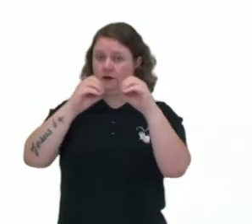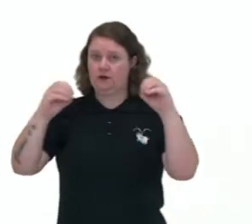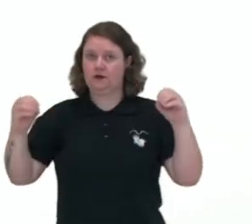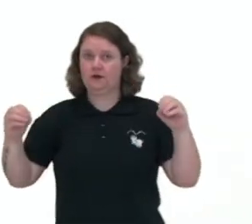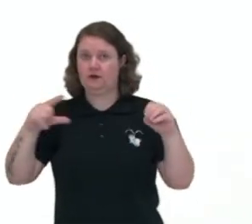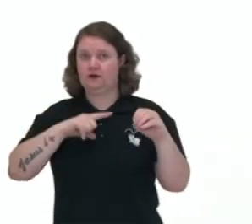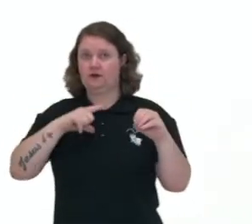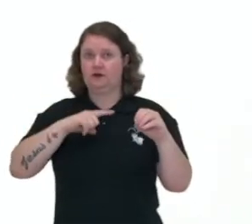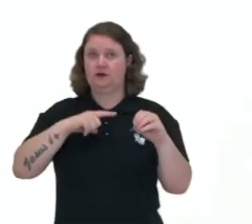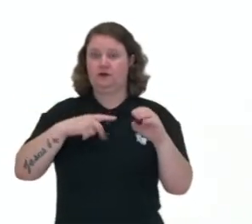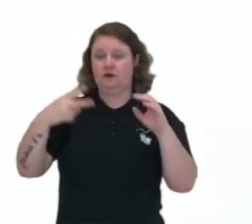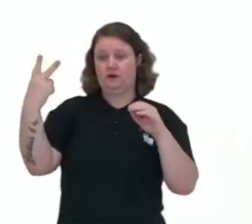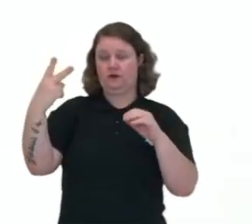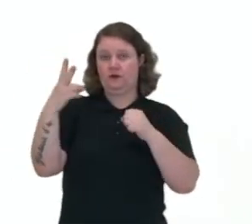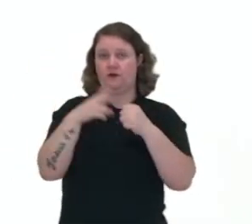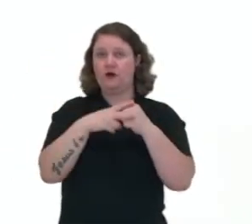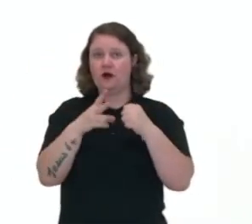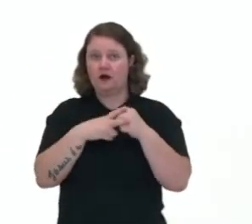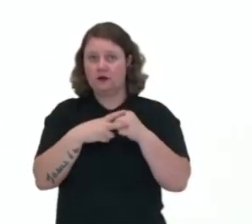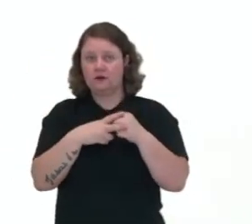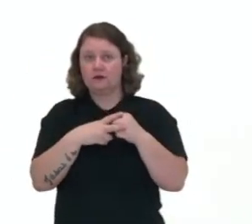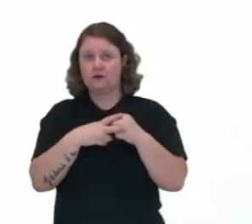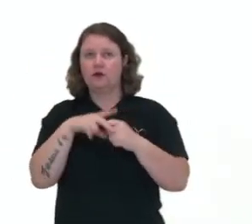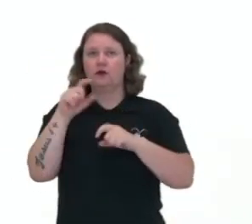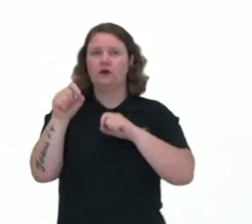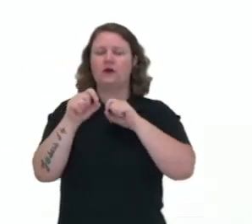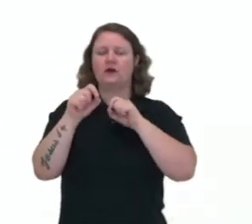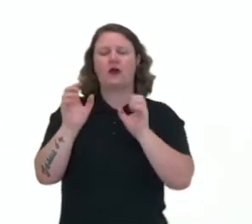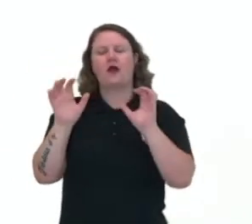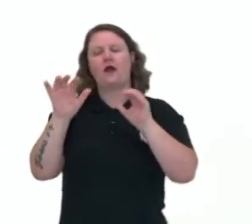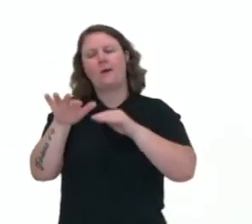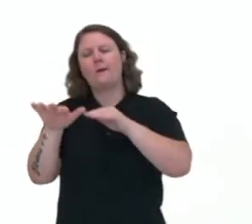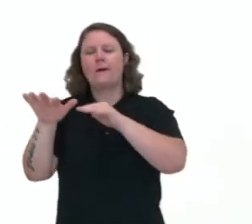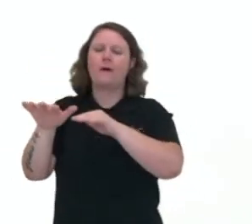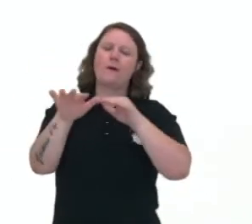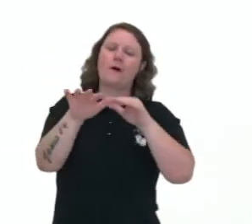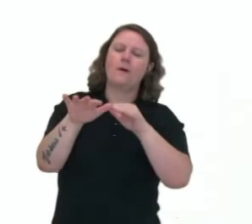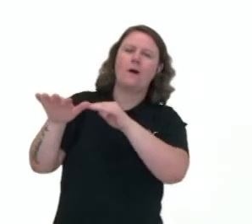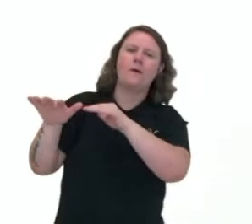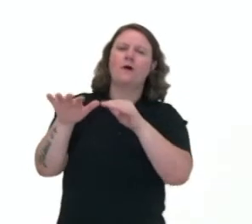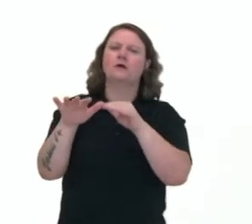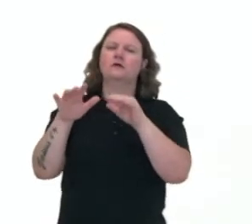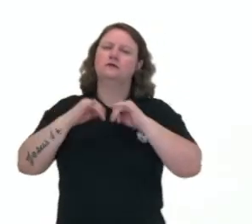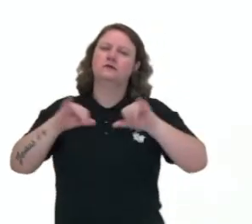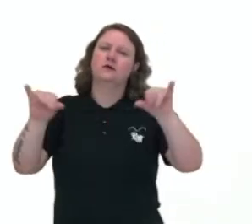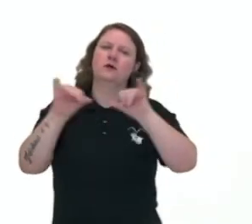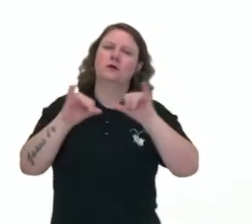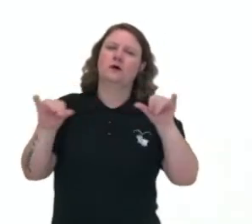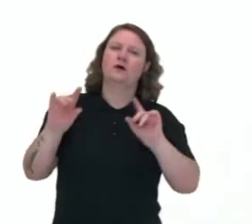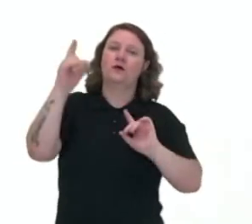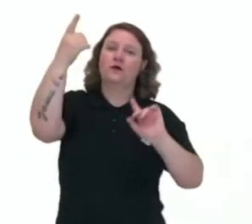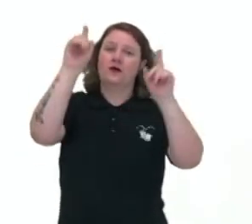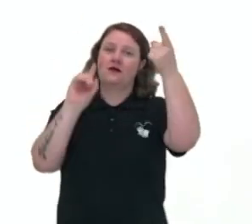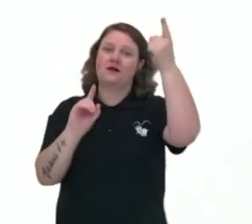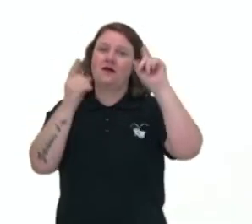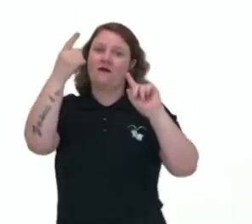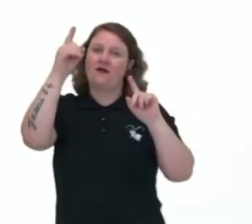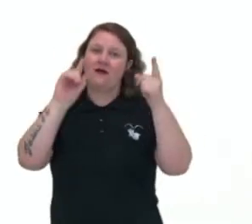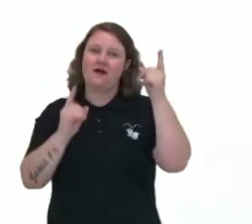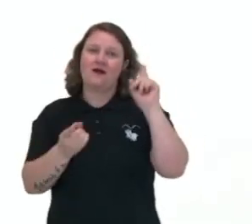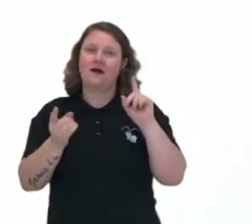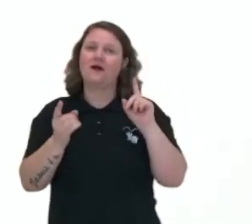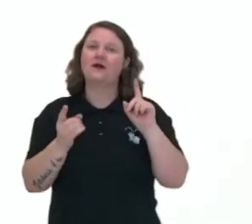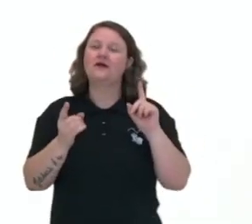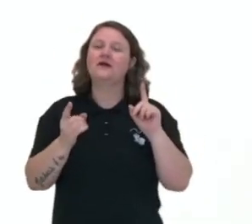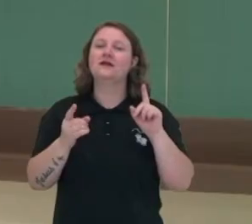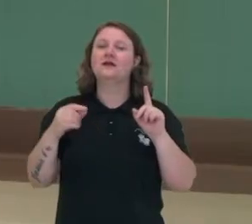tenho o segundo verbo. E no que o bloco propaga como reafricanização do Carnaval da Bahia, então eu tenho a